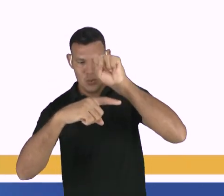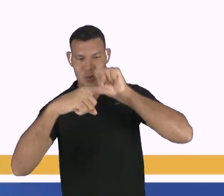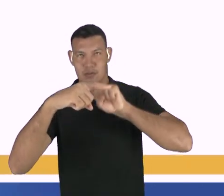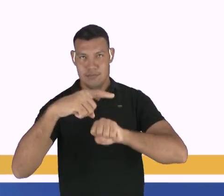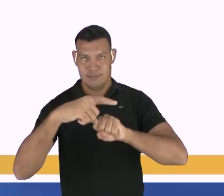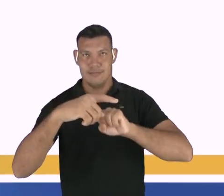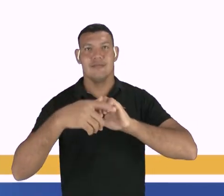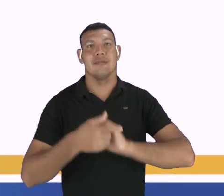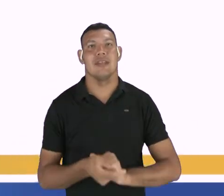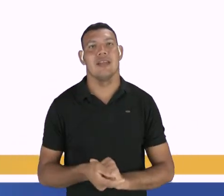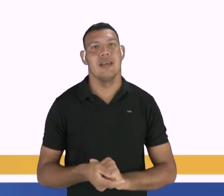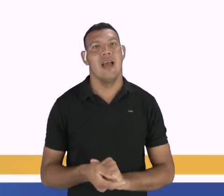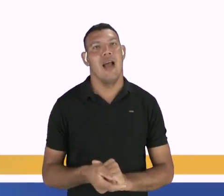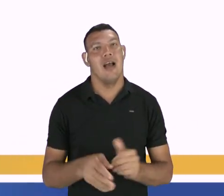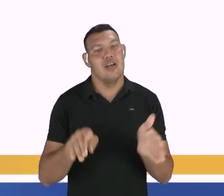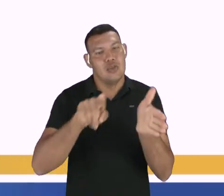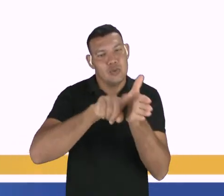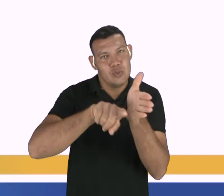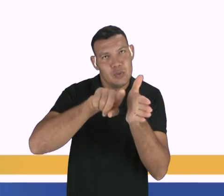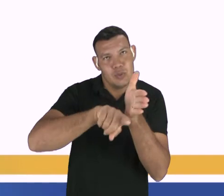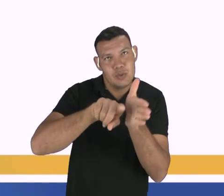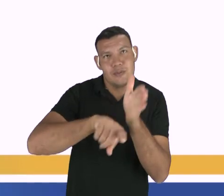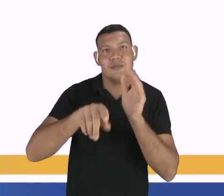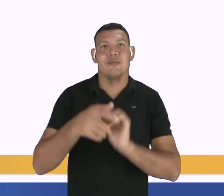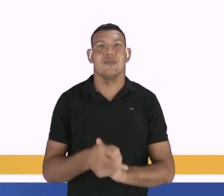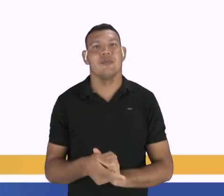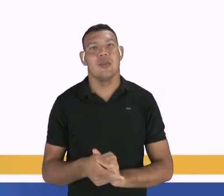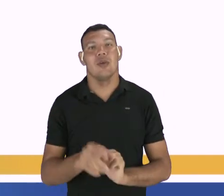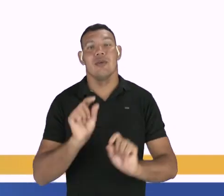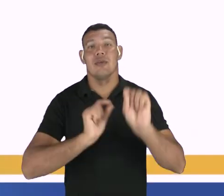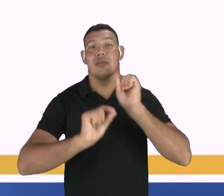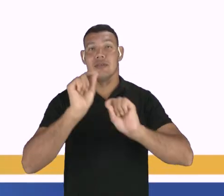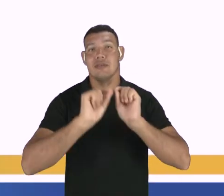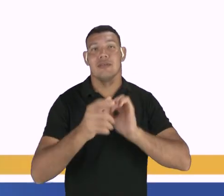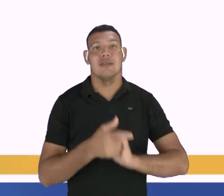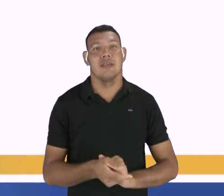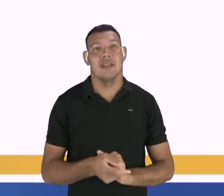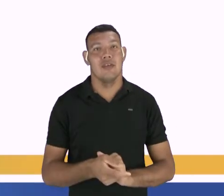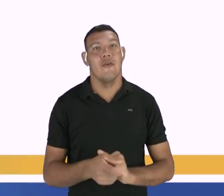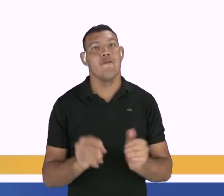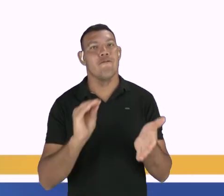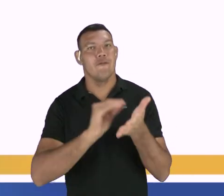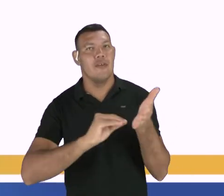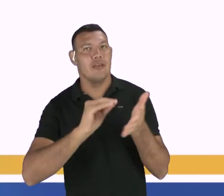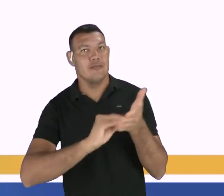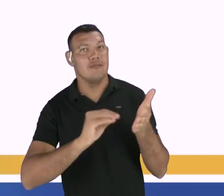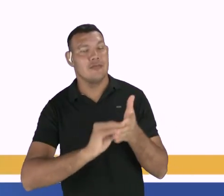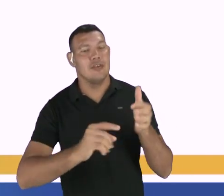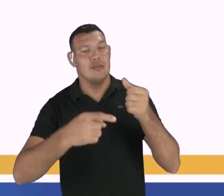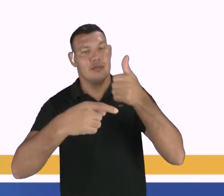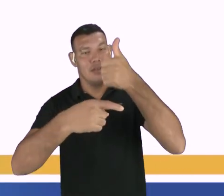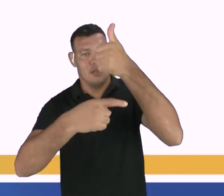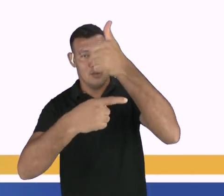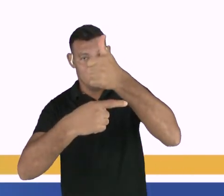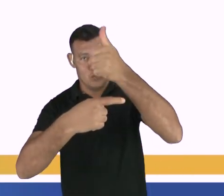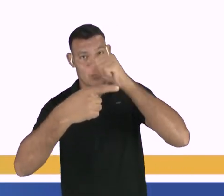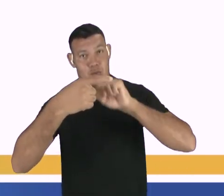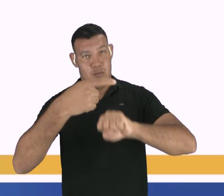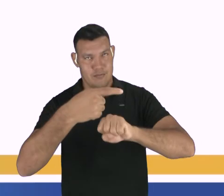subtrair 8/8 menos 7/8, então 1/8 do muro ainda falta ser construído.